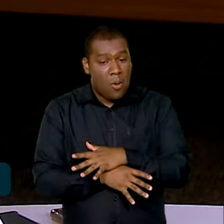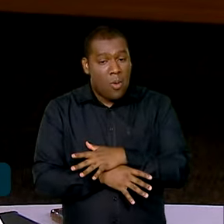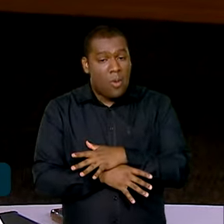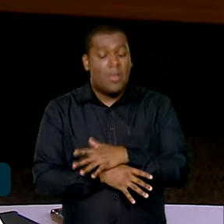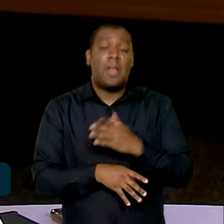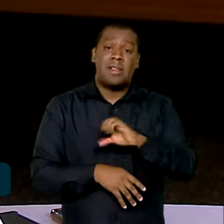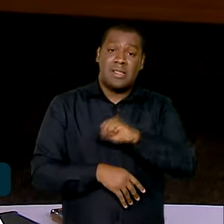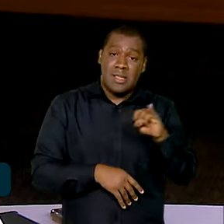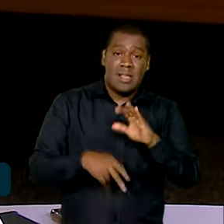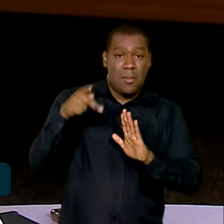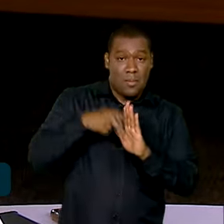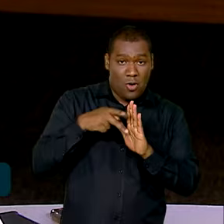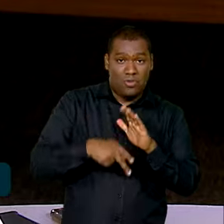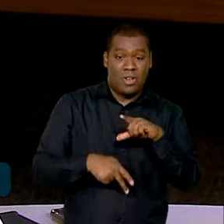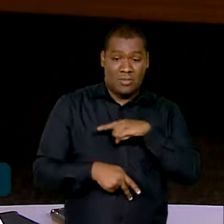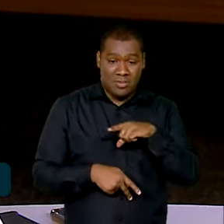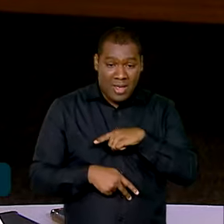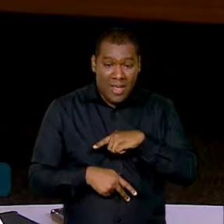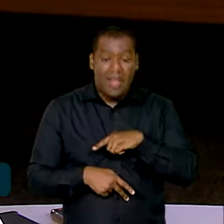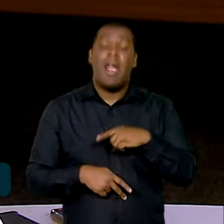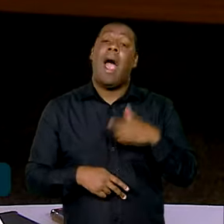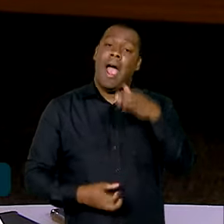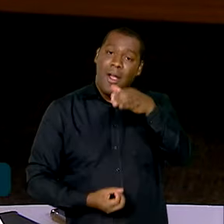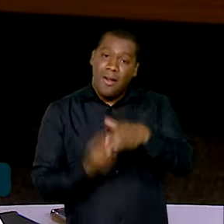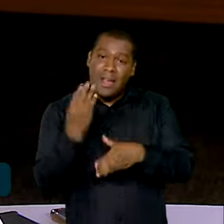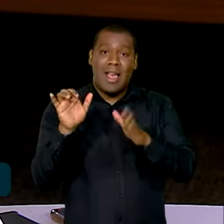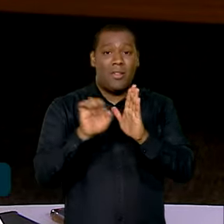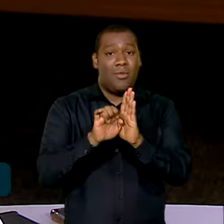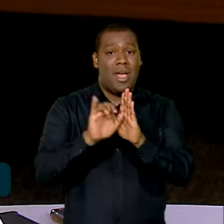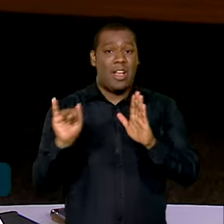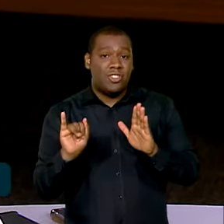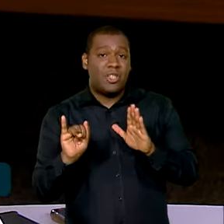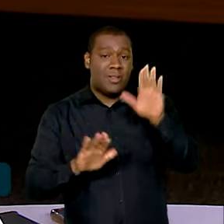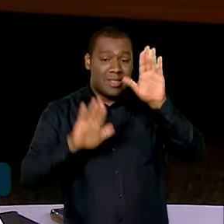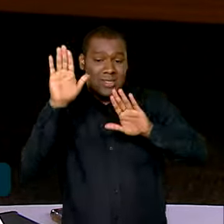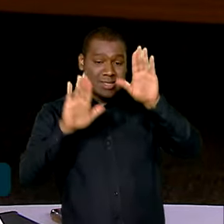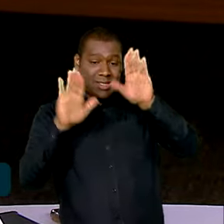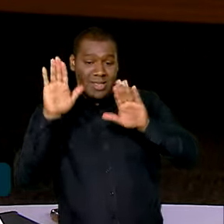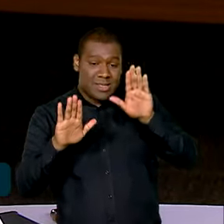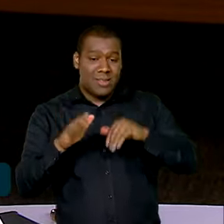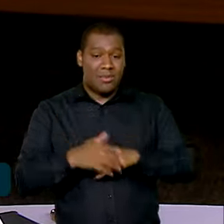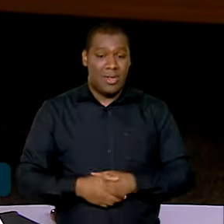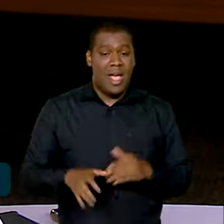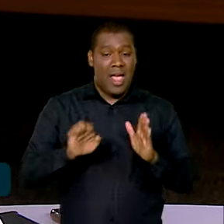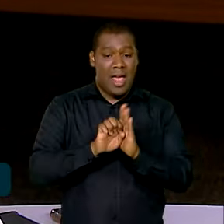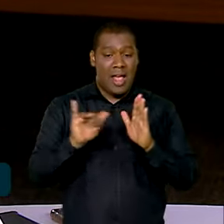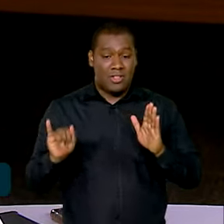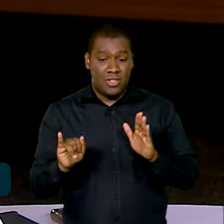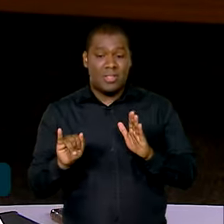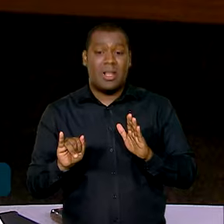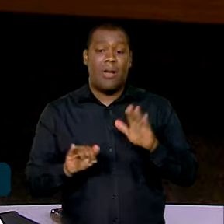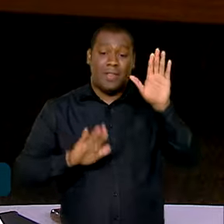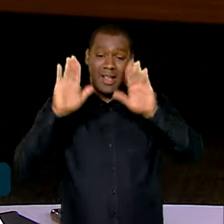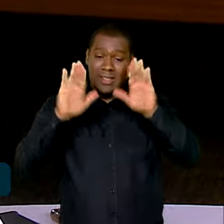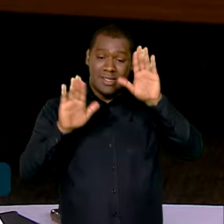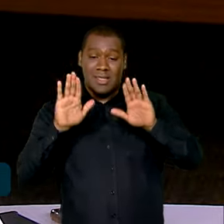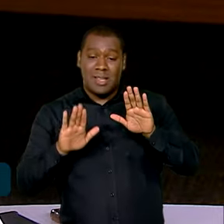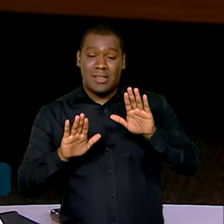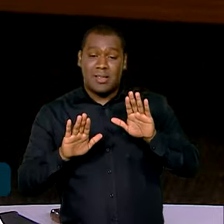projeto, mas você tem que publicar o edital de licitação. O edital de licitação, em geral, dura no mínimo 30